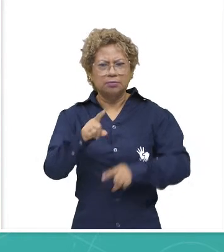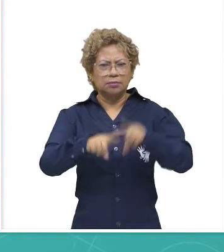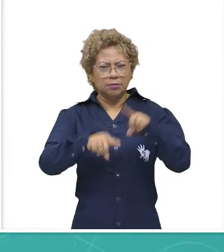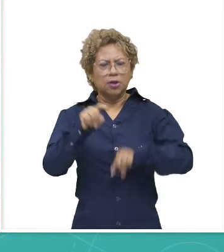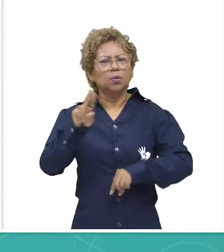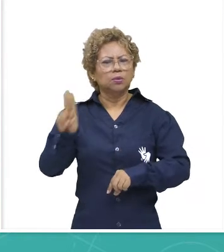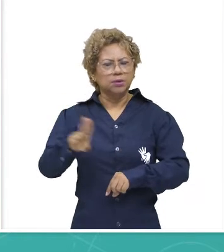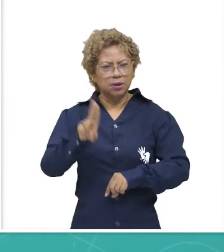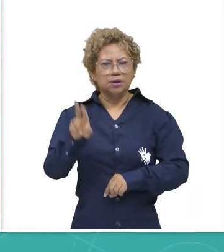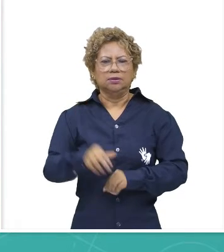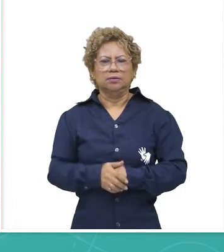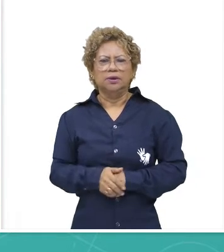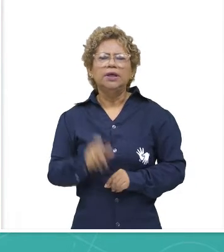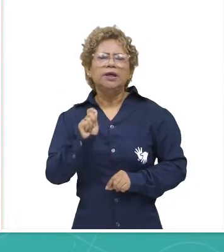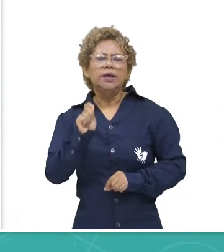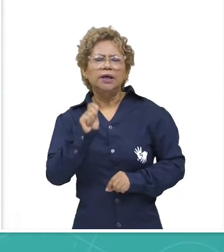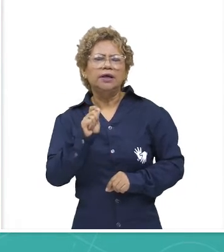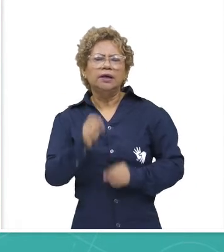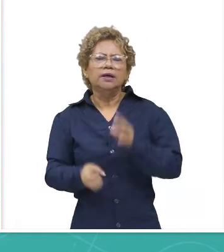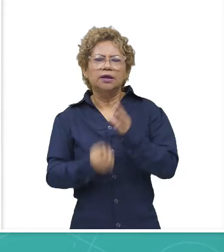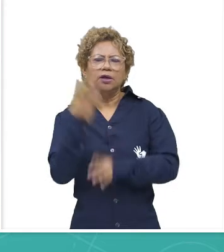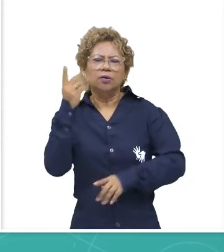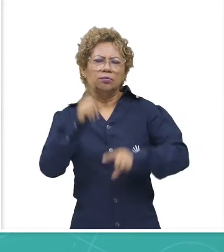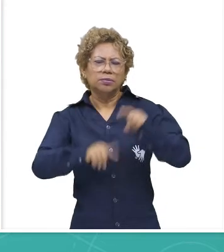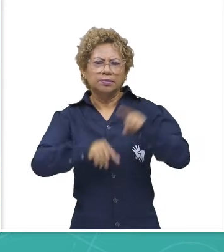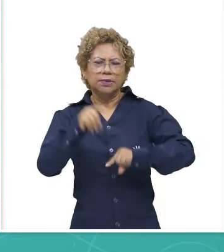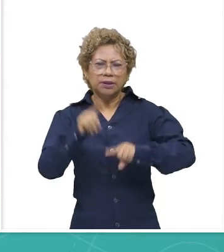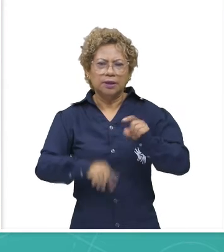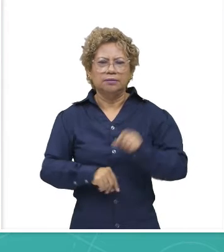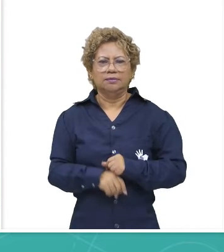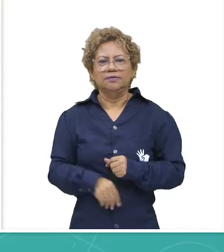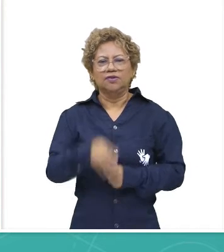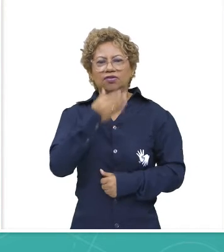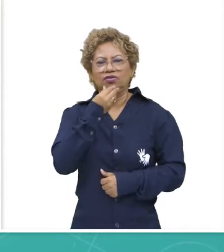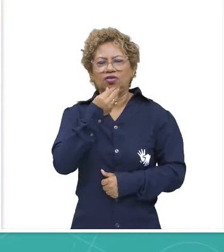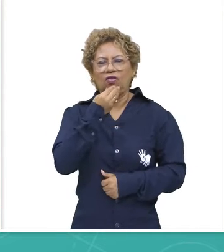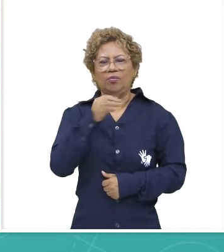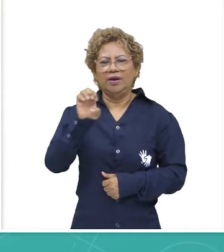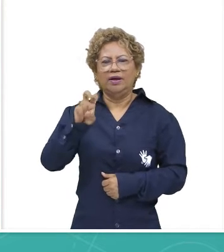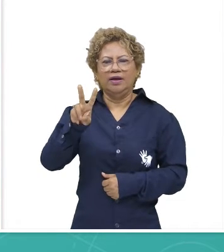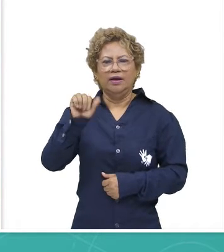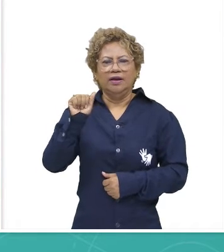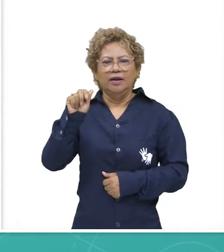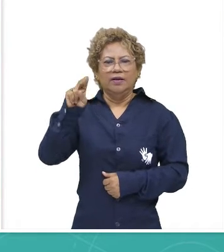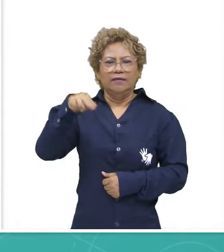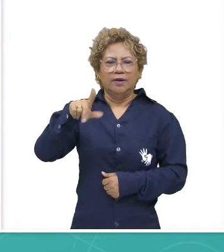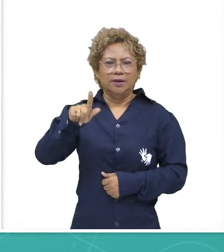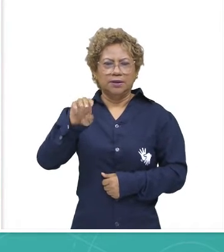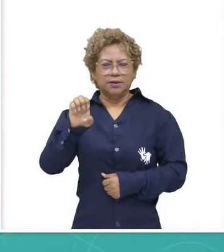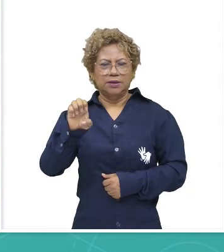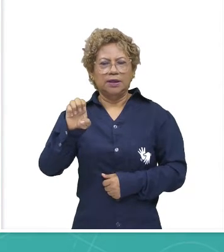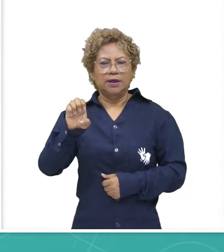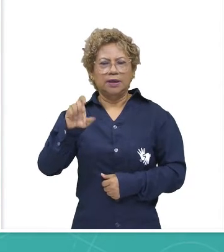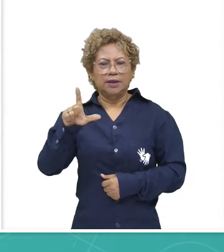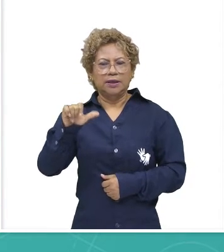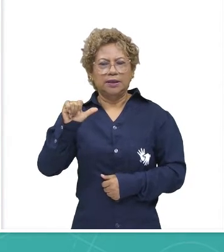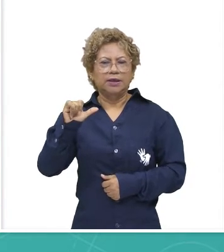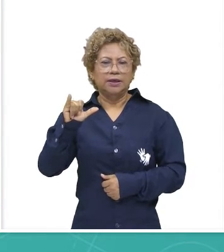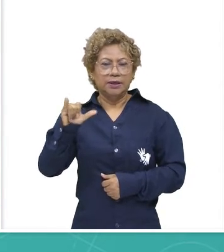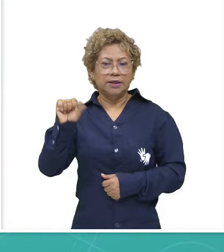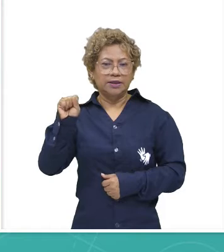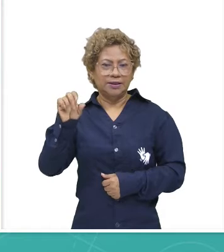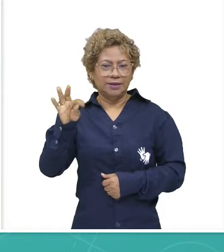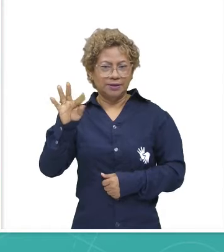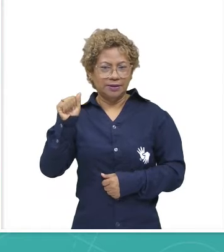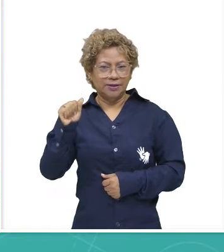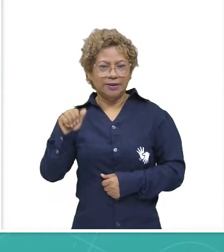bom? E quem descobriu esse instrumento foi Evangelista Torricelli. Ele fez aí esse instrumento que a gente